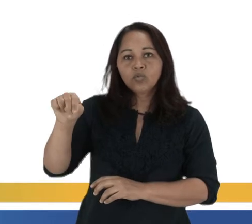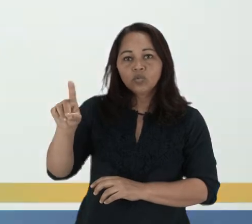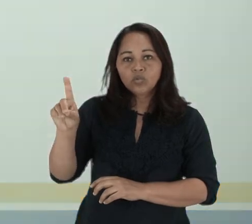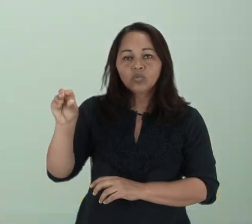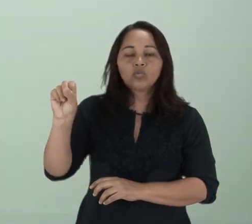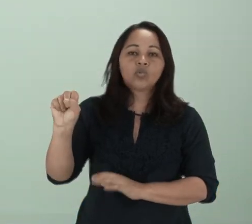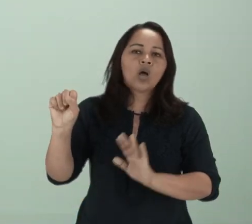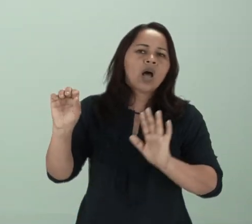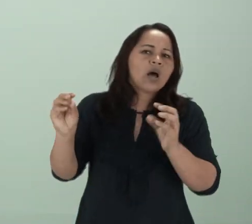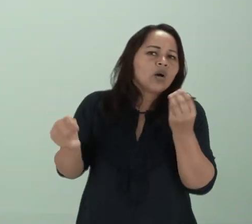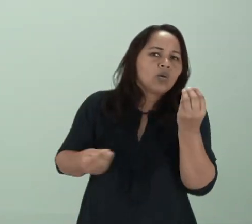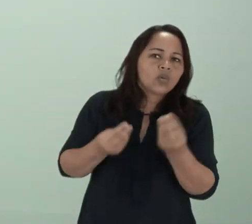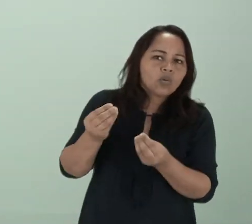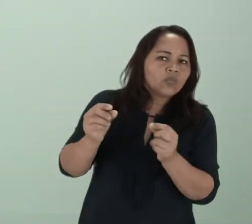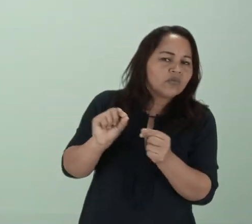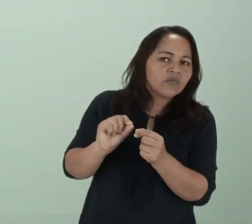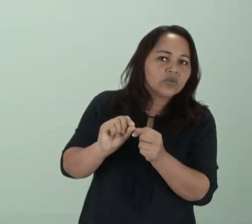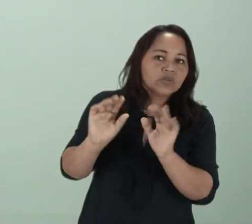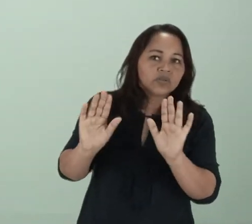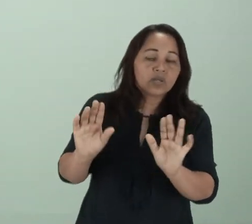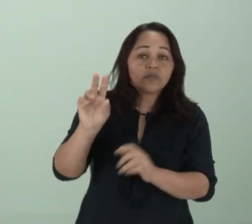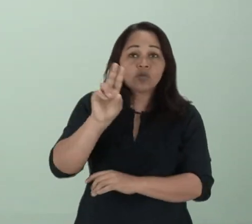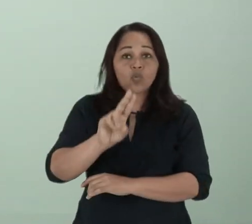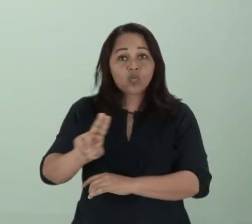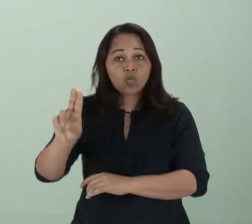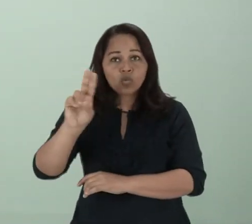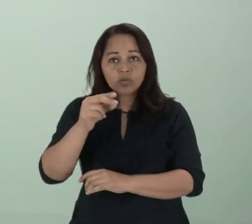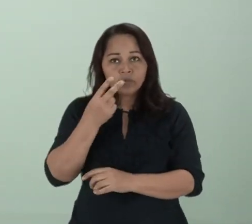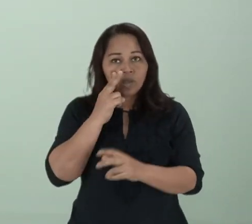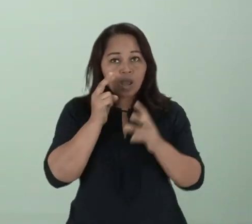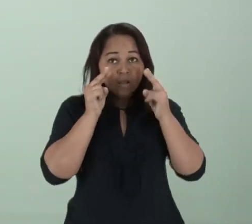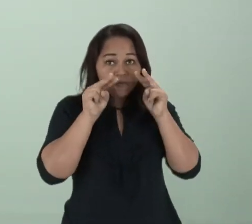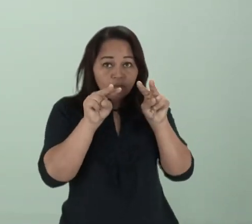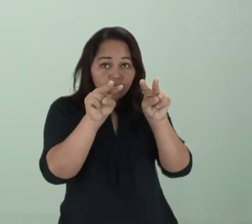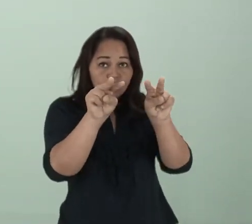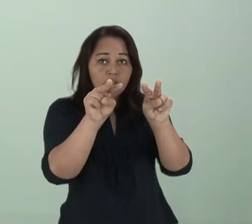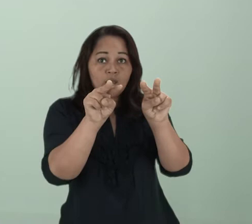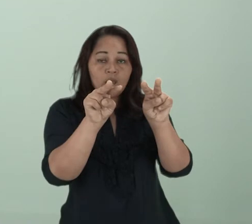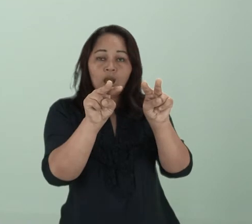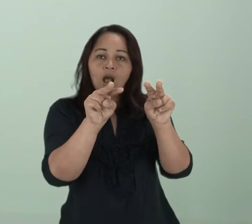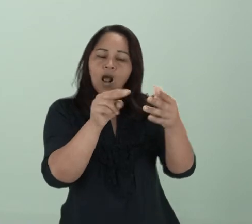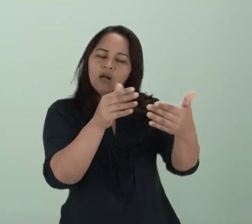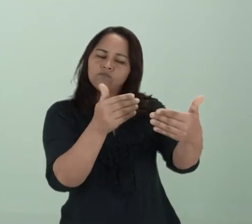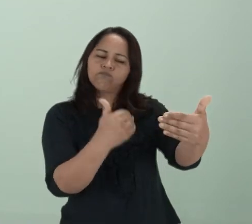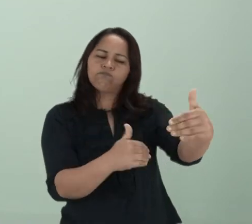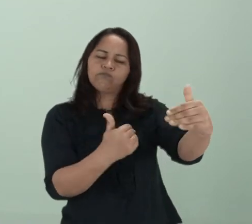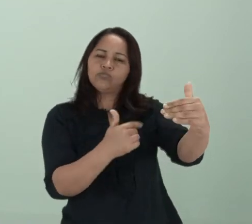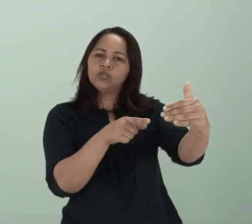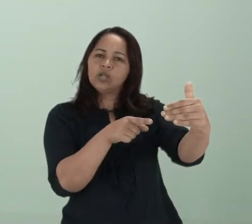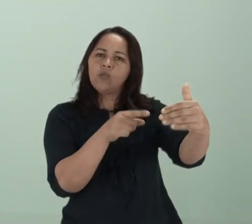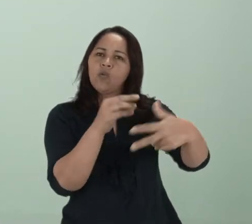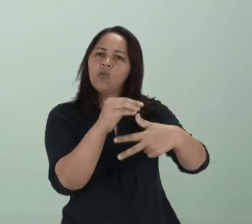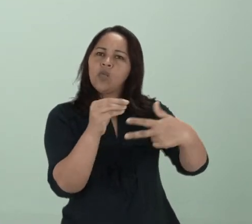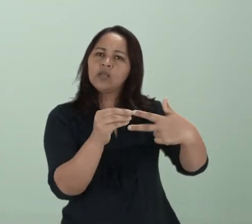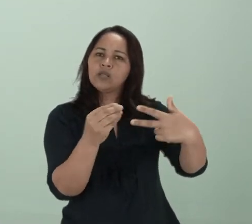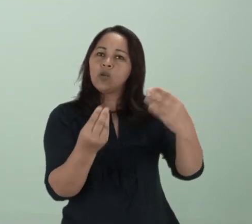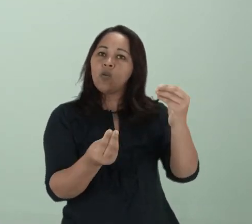matemática nós fazemos muito o uso da interpretação textual, tá bom? A interpretação textual ela